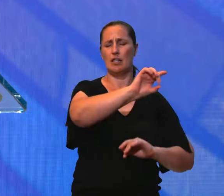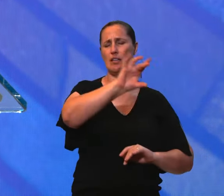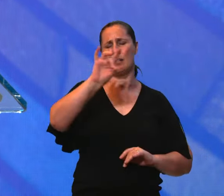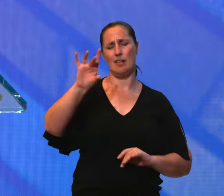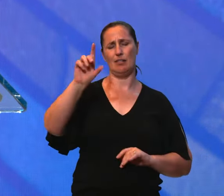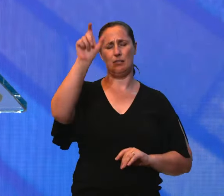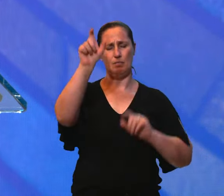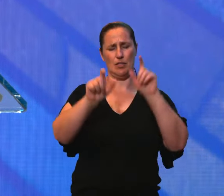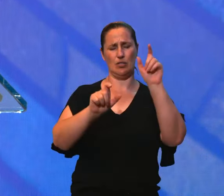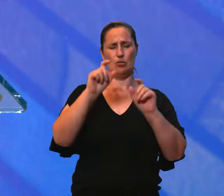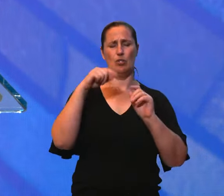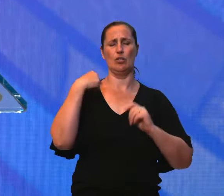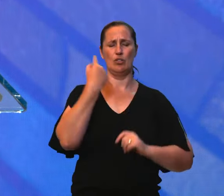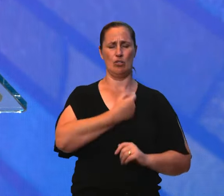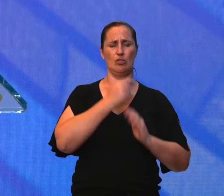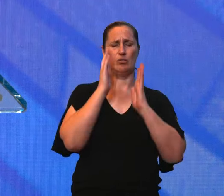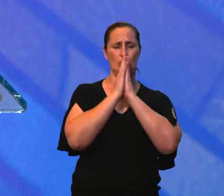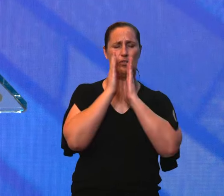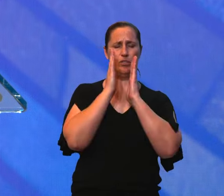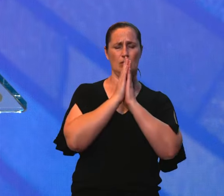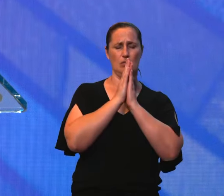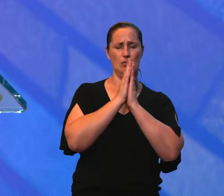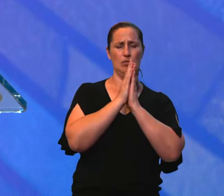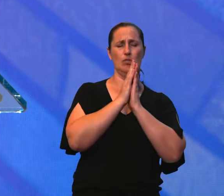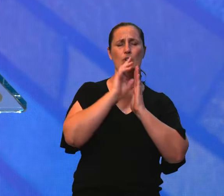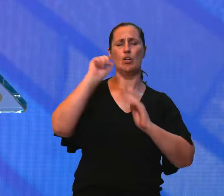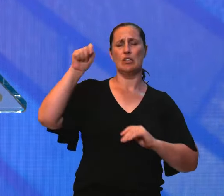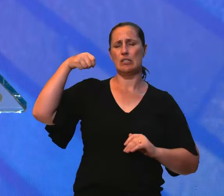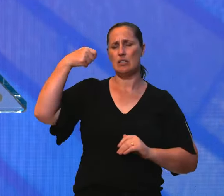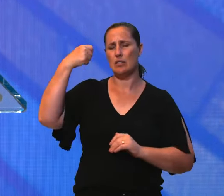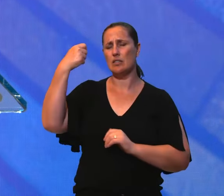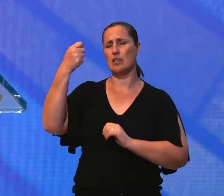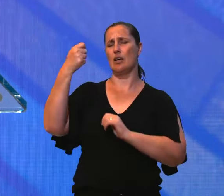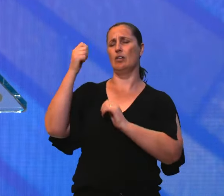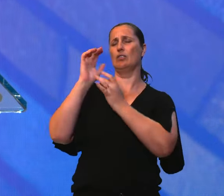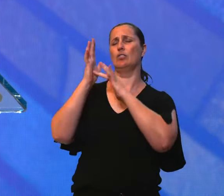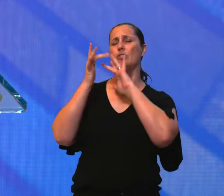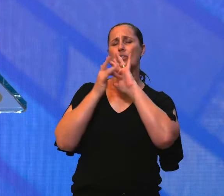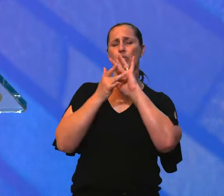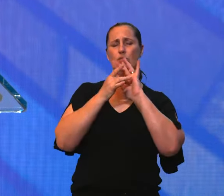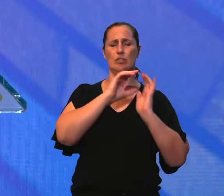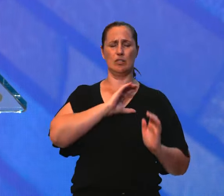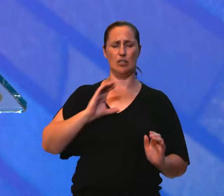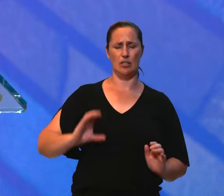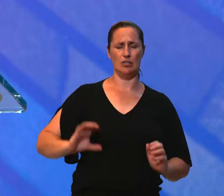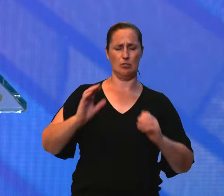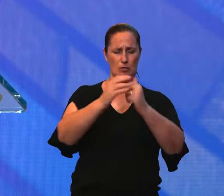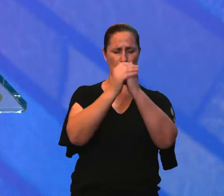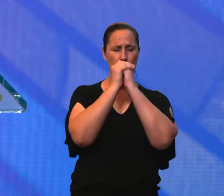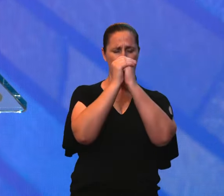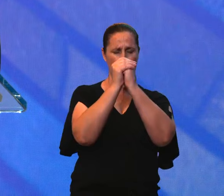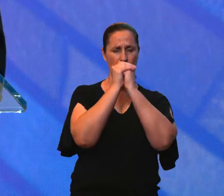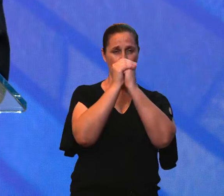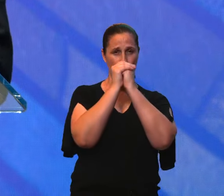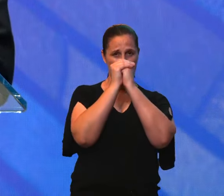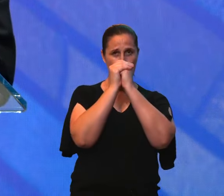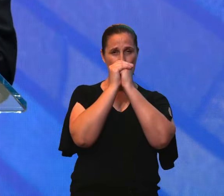noite é a nossa oração no nome poderoso e forte de Jesus Cristo amém e